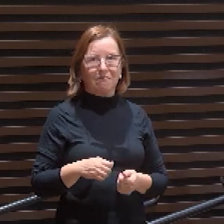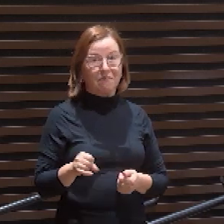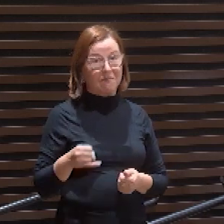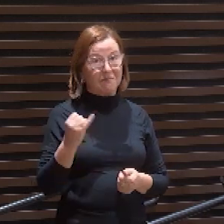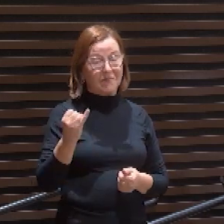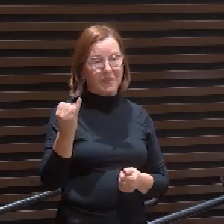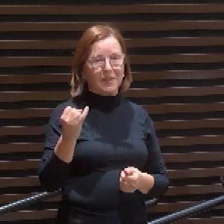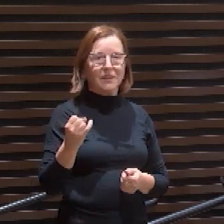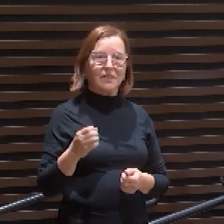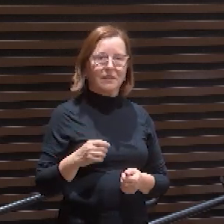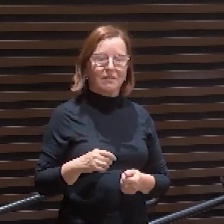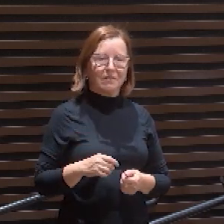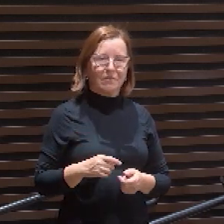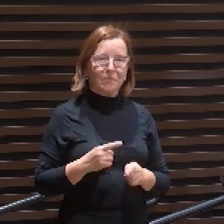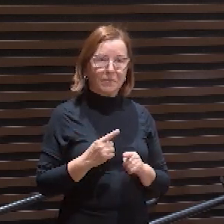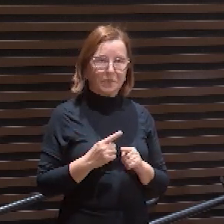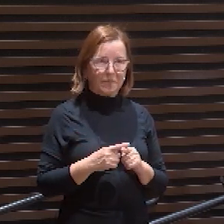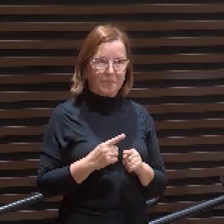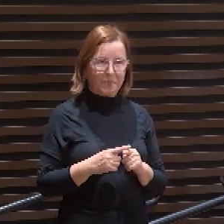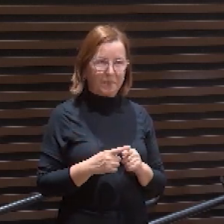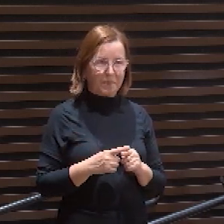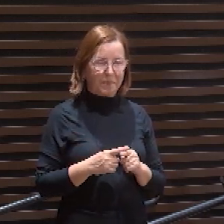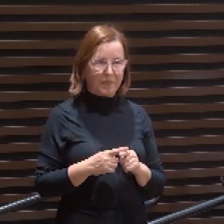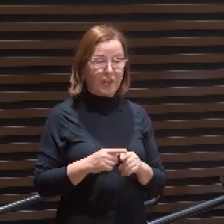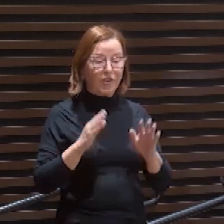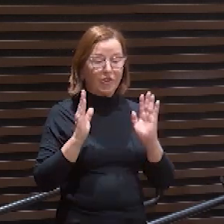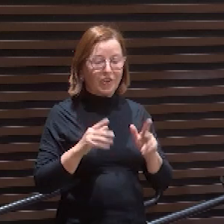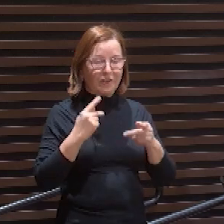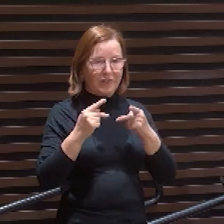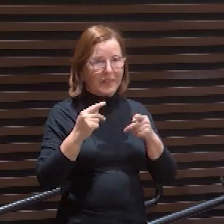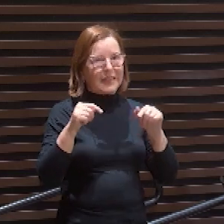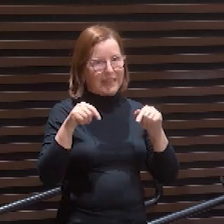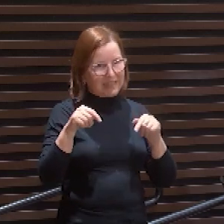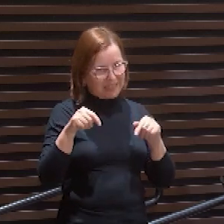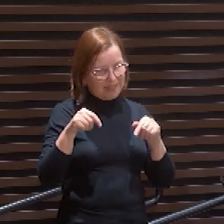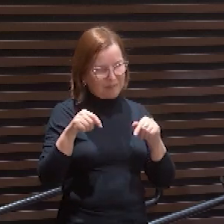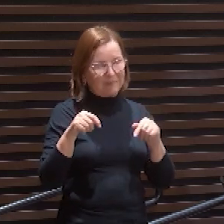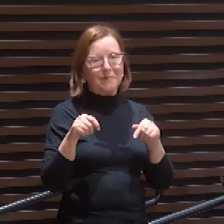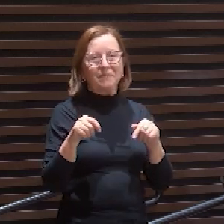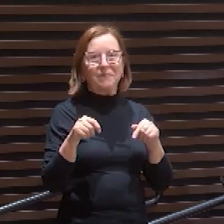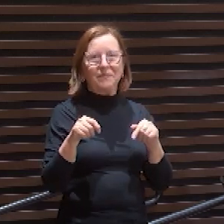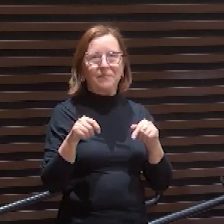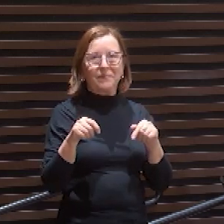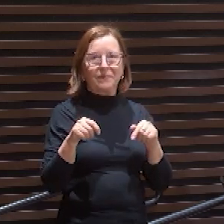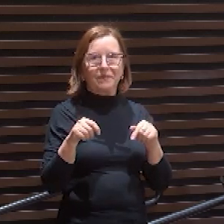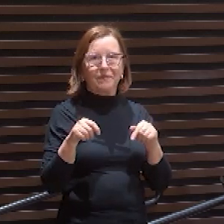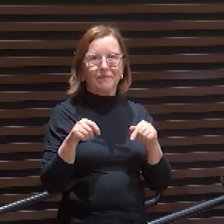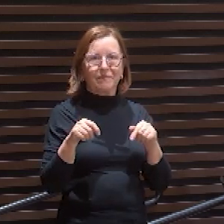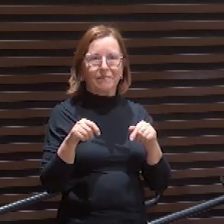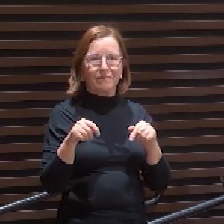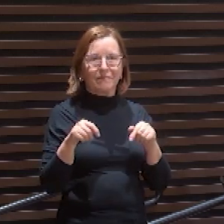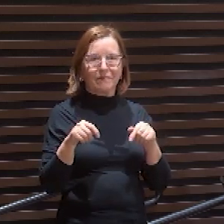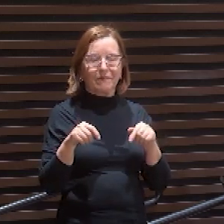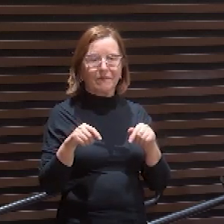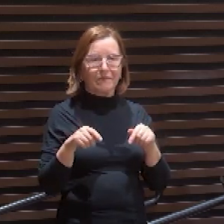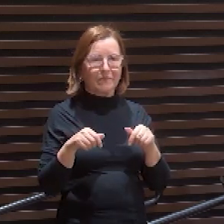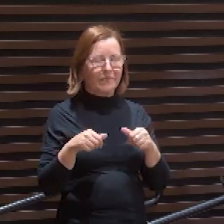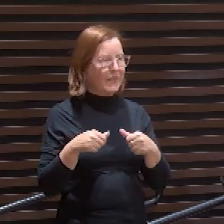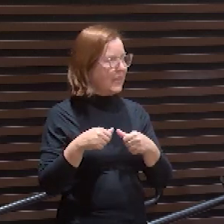porque ele está, eu já falei isso da outra vez aqui, ele está na Cananeia.